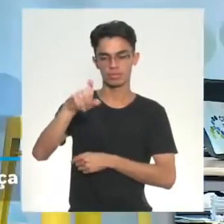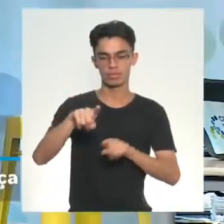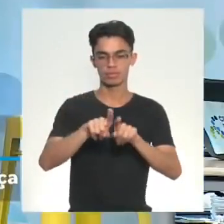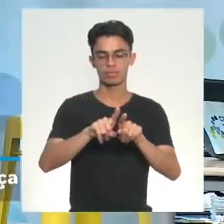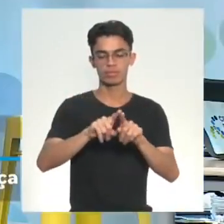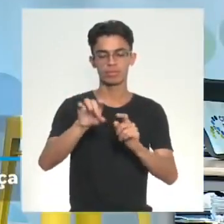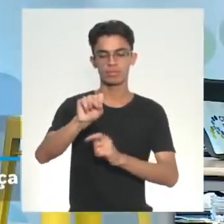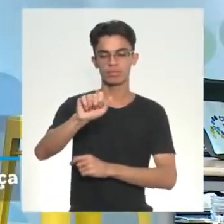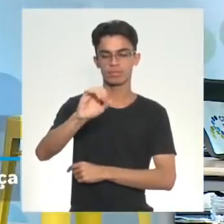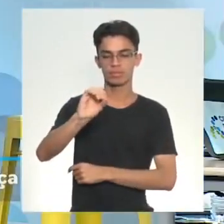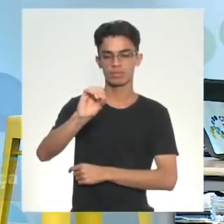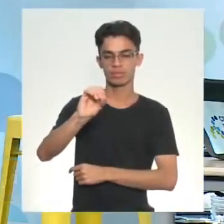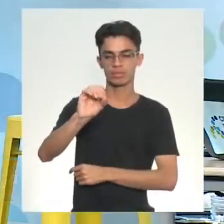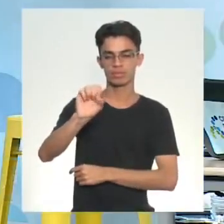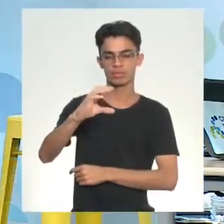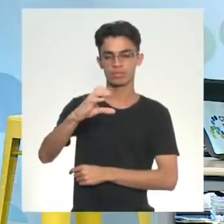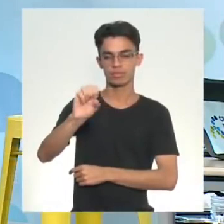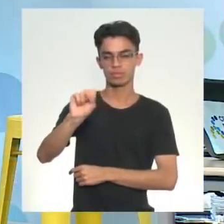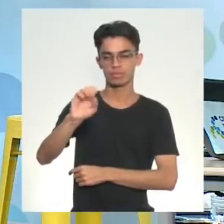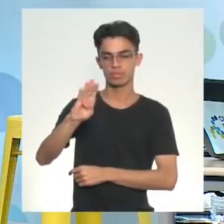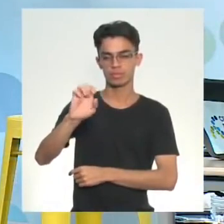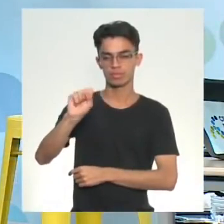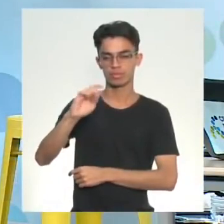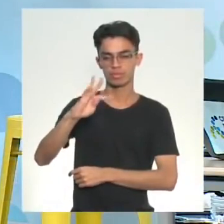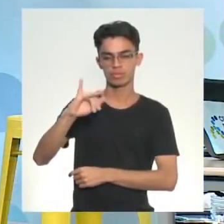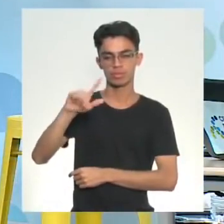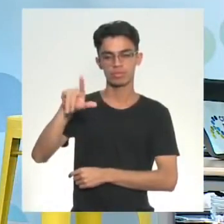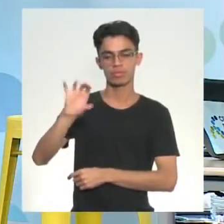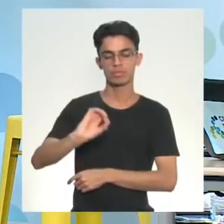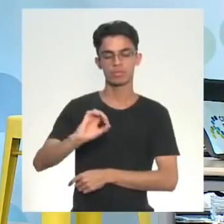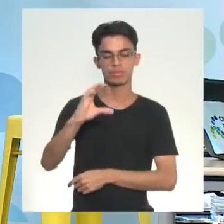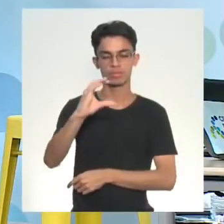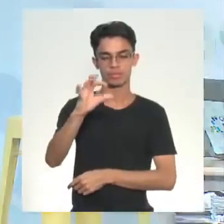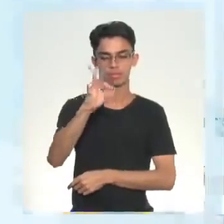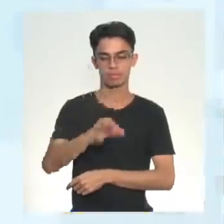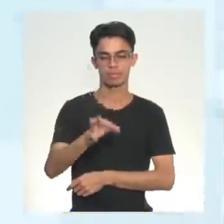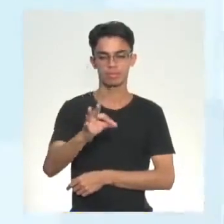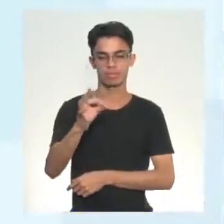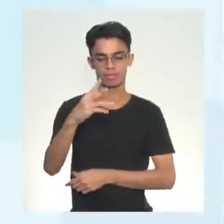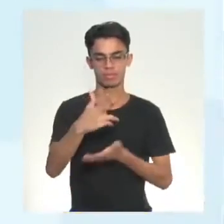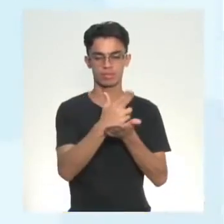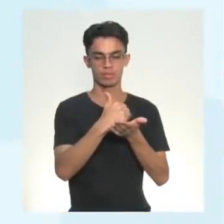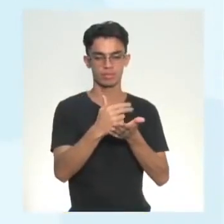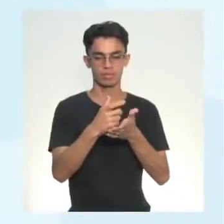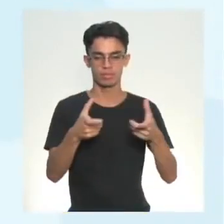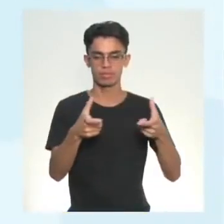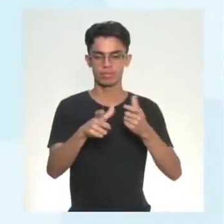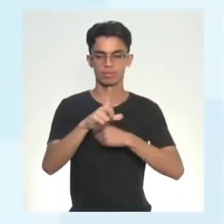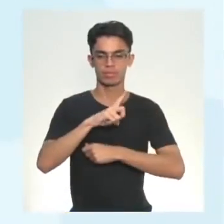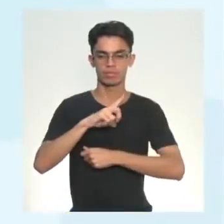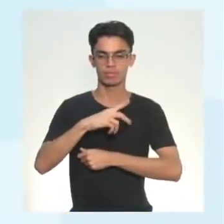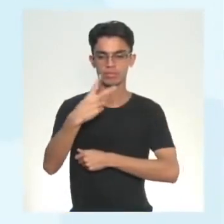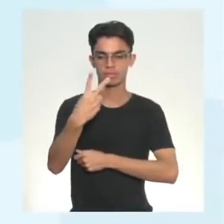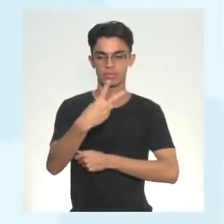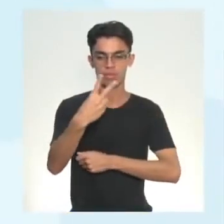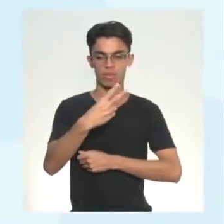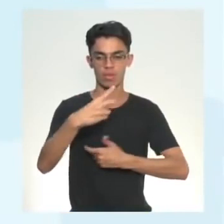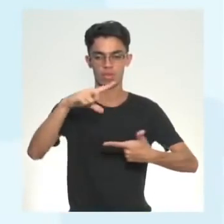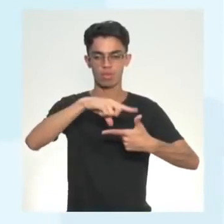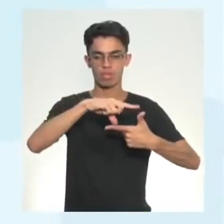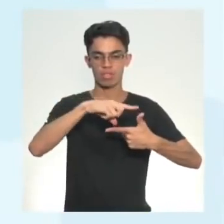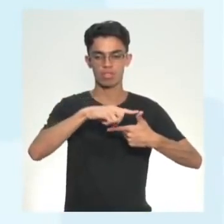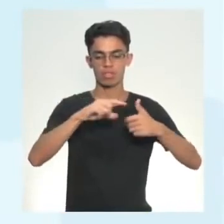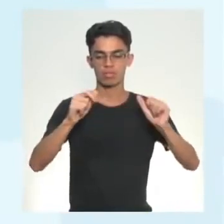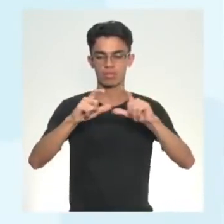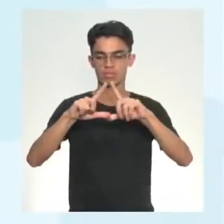C, sim. Então, vamos lá. Vou pensar na figura menor. Esta base tem 2 quadradinhos. E vou pegar a